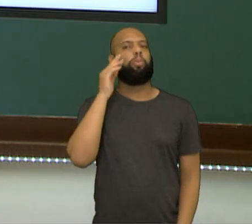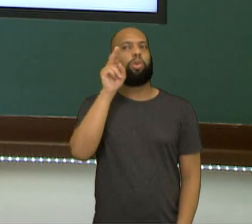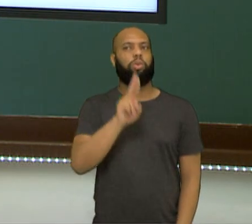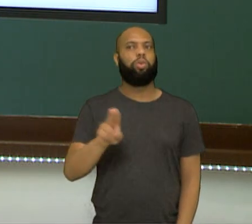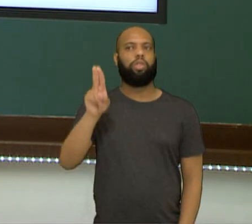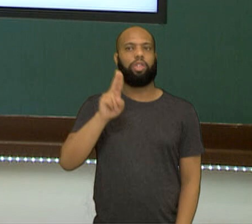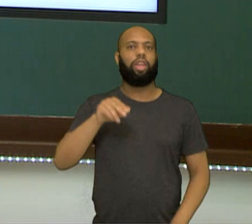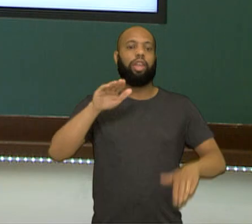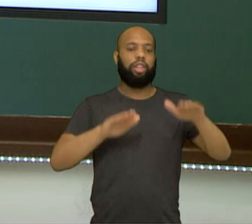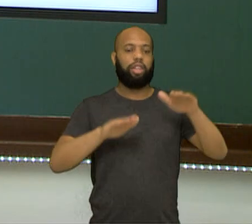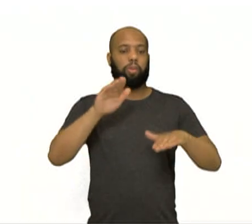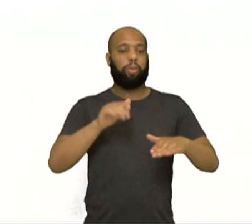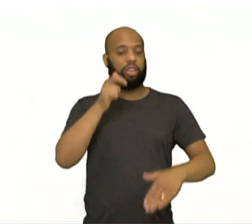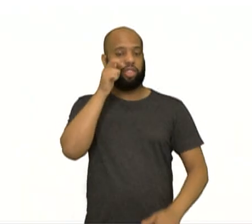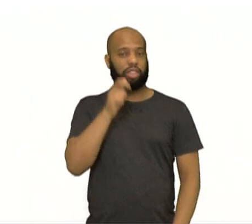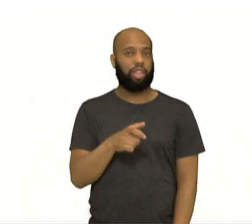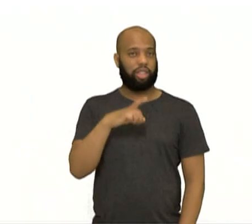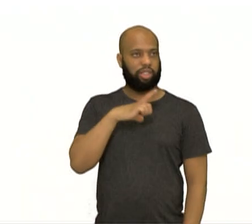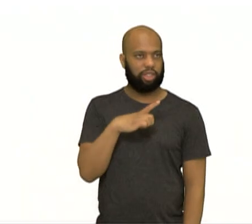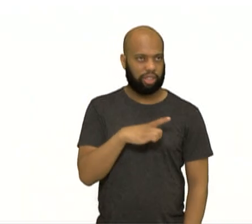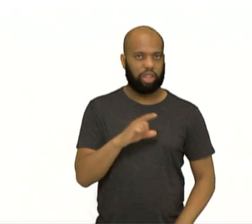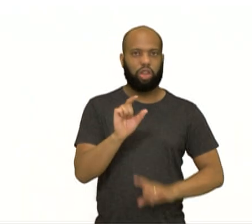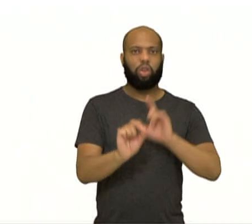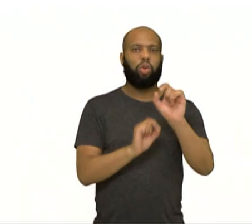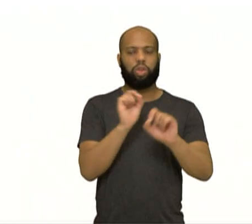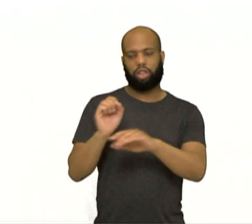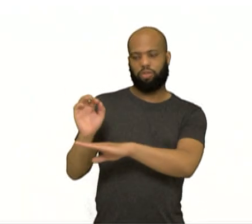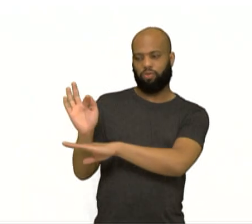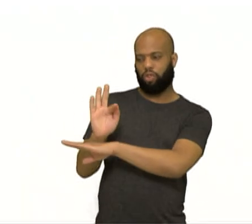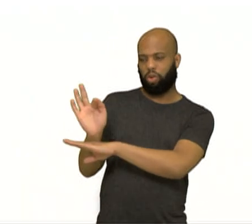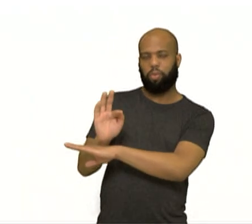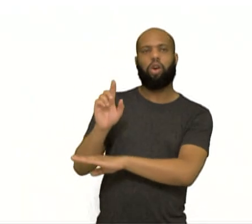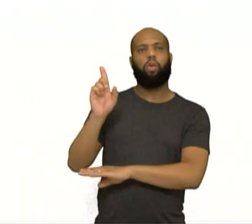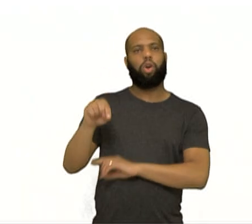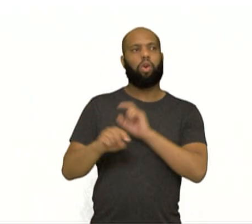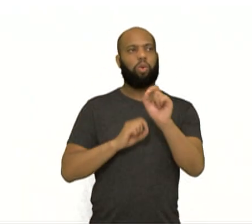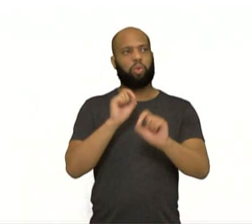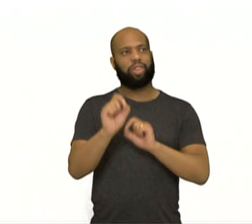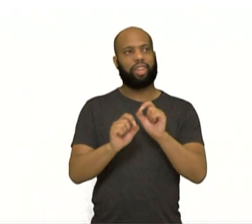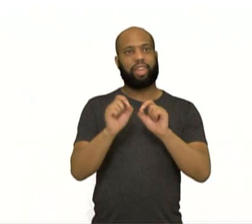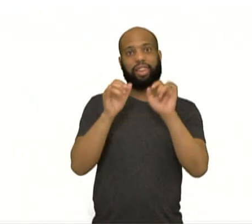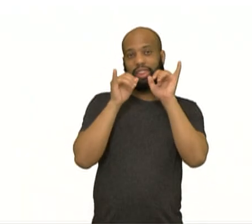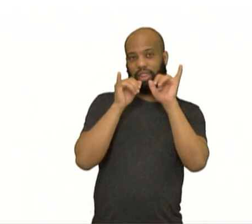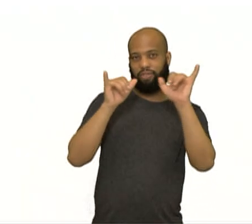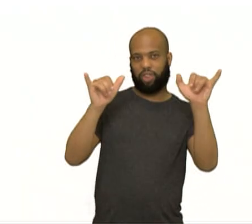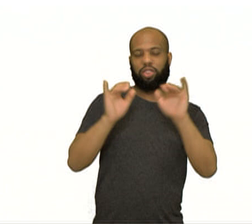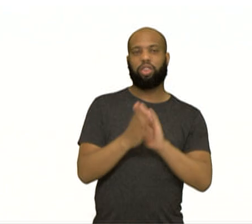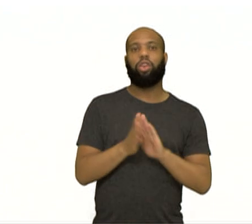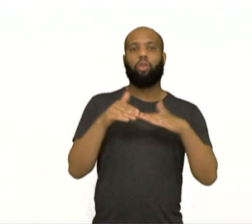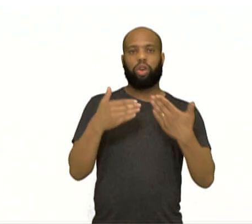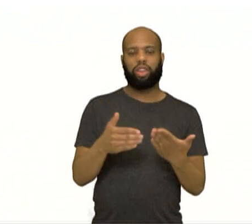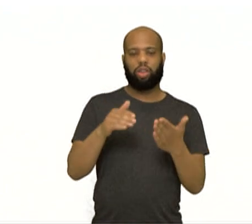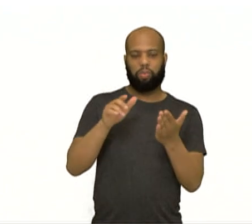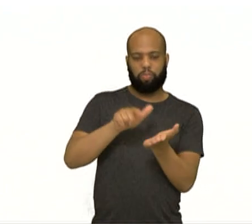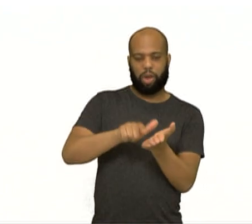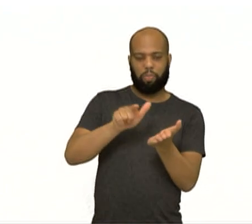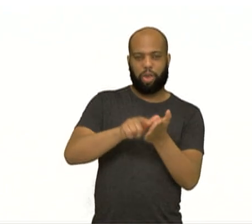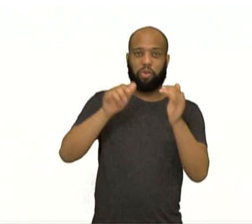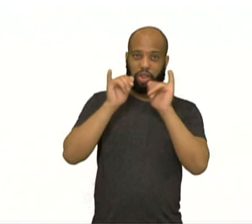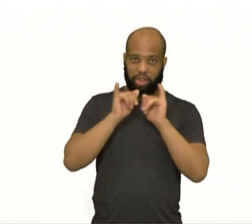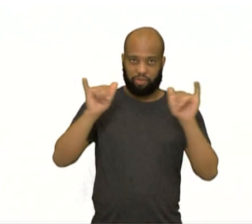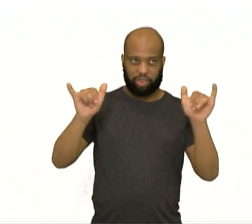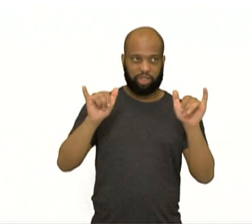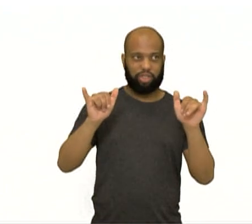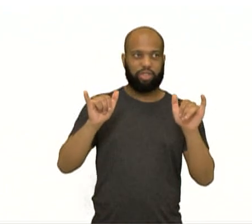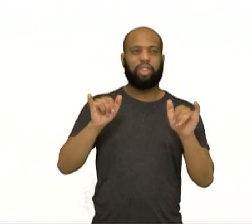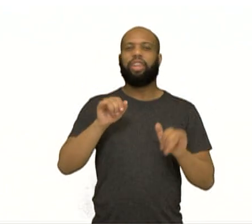acordo com o interesse dele, né? Do que formal, que é intencionado de um aviso. Então, na verdade, esse bilhete, aquele aviso ali,